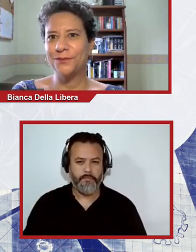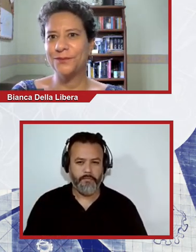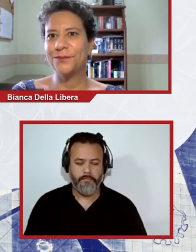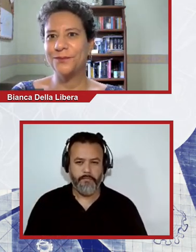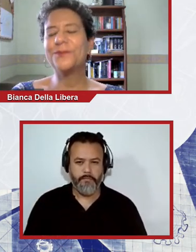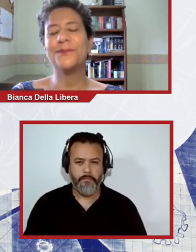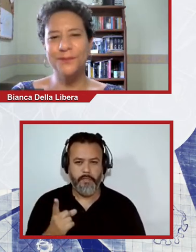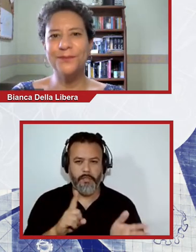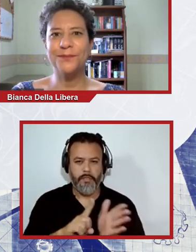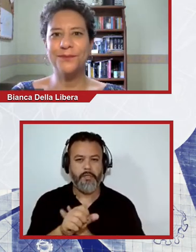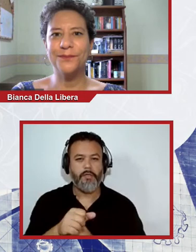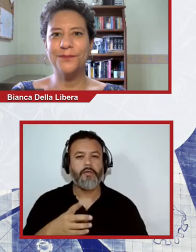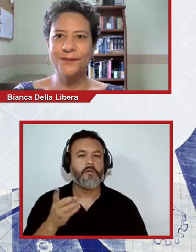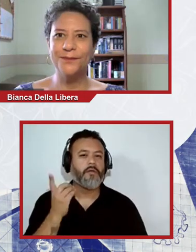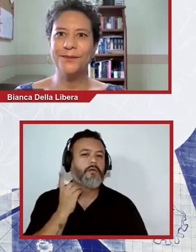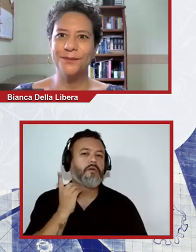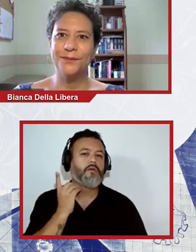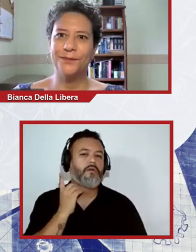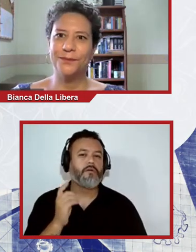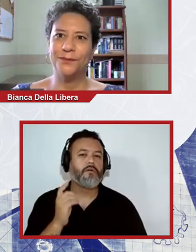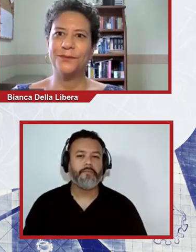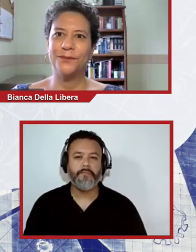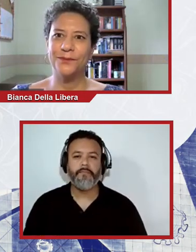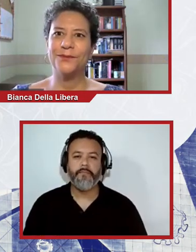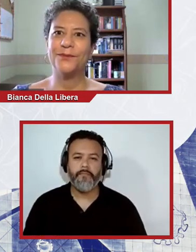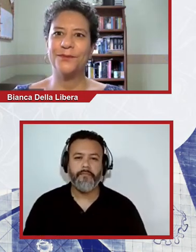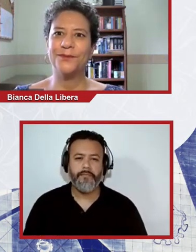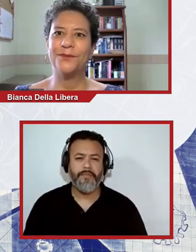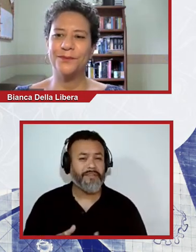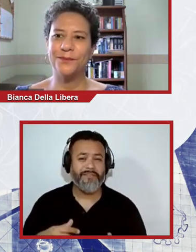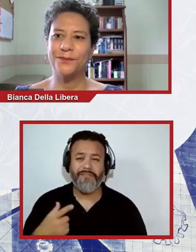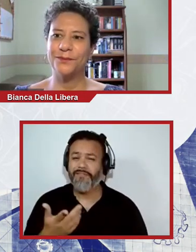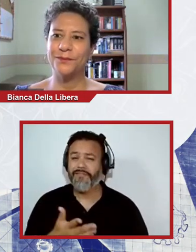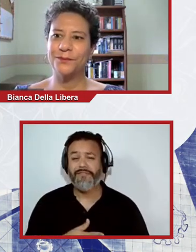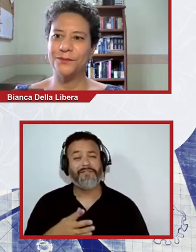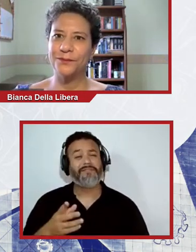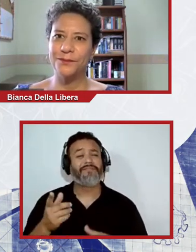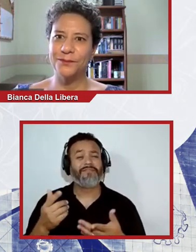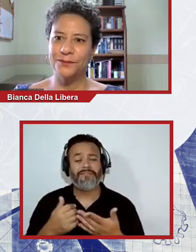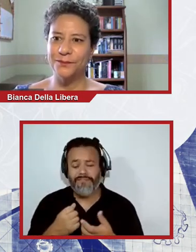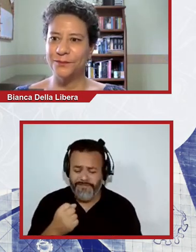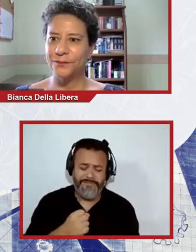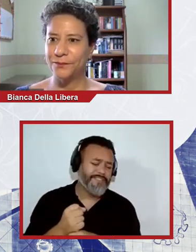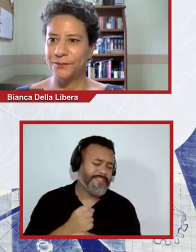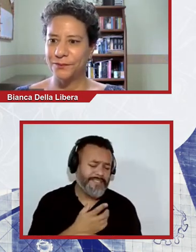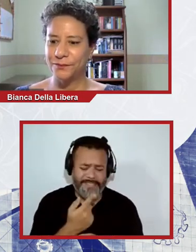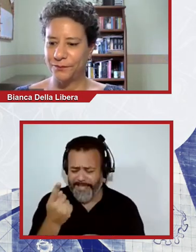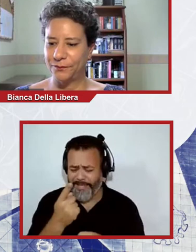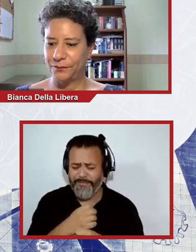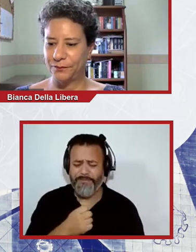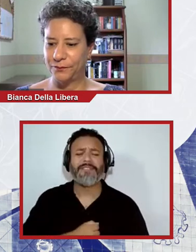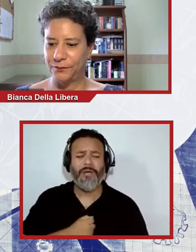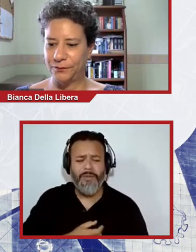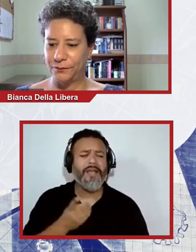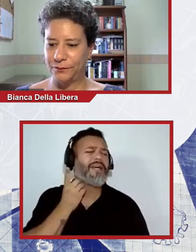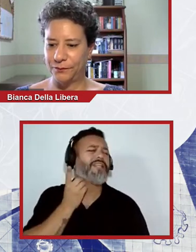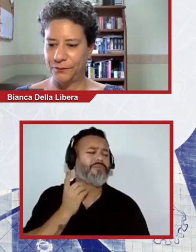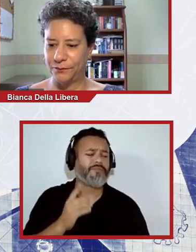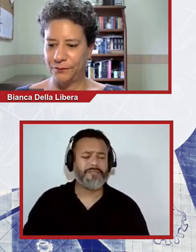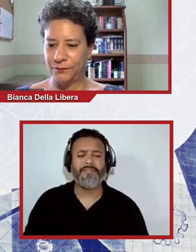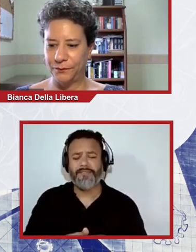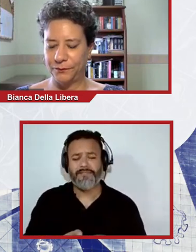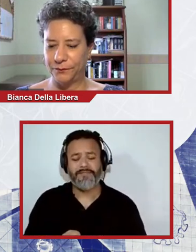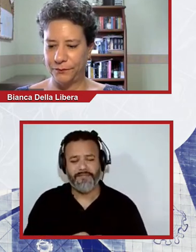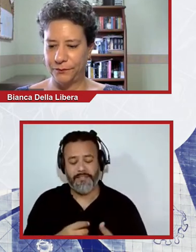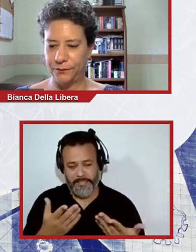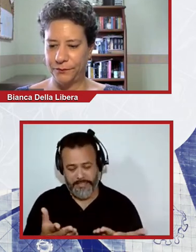pergunta feita pela Duda, né? Não vejo a Duda há tanto tempo, puxa vida, que saudade, que alegria vê-la aqui. Bom, o DOSVOX começou